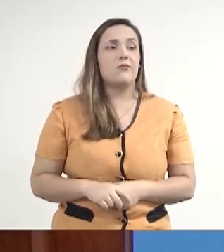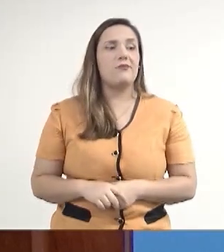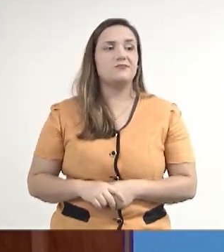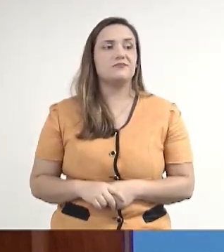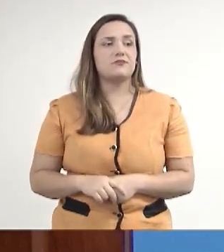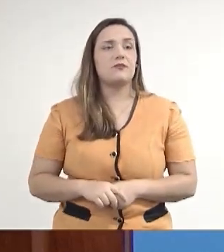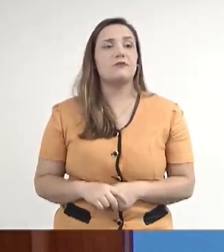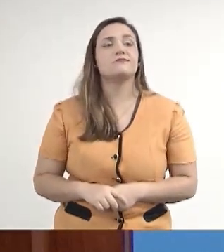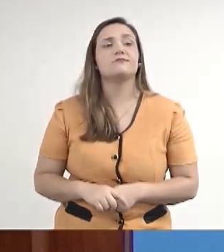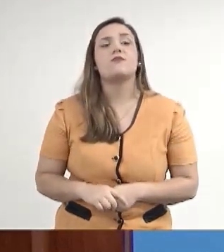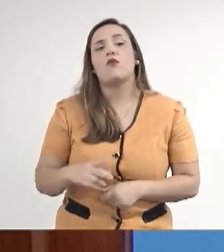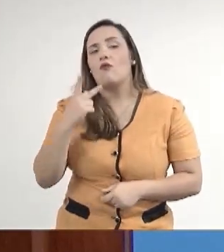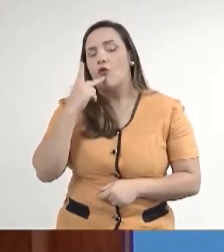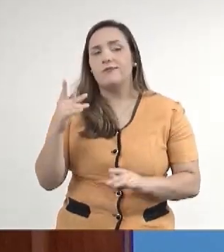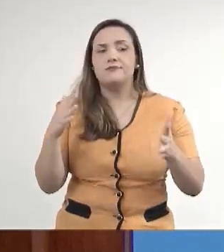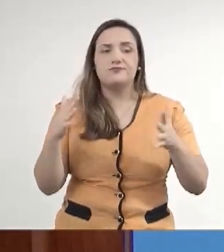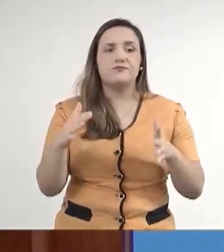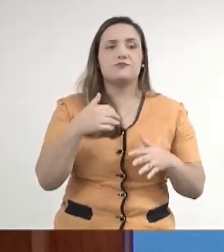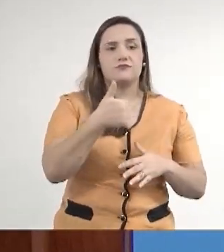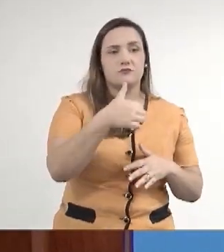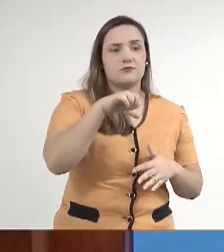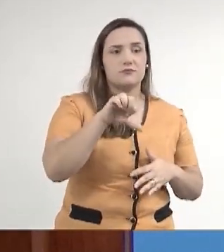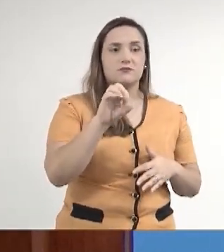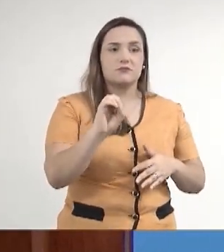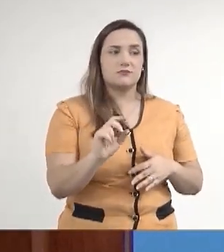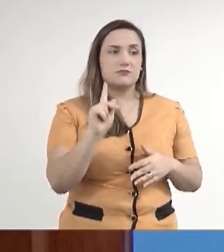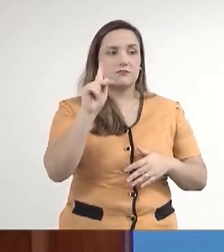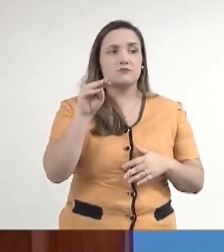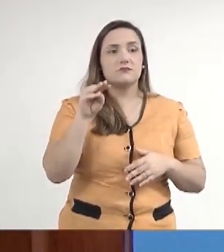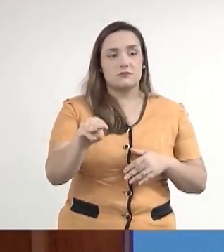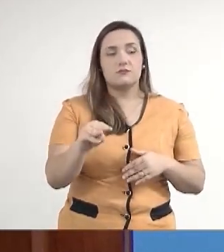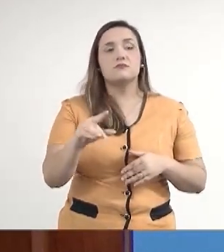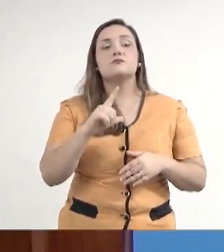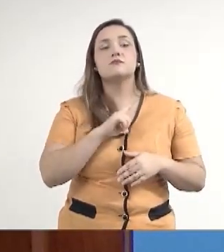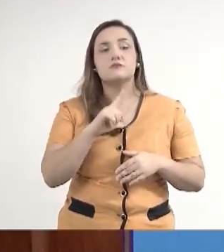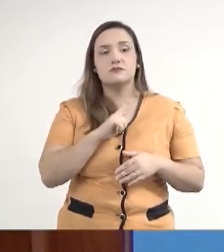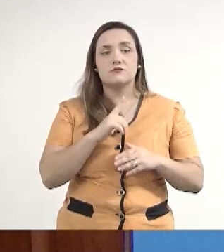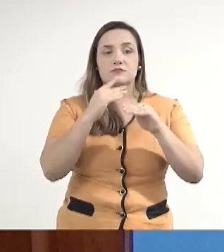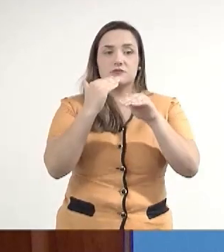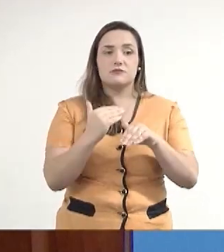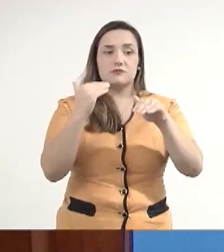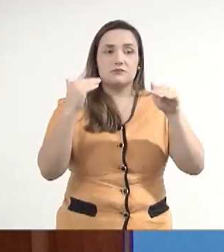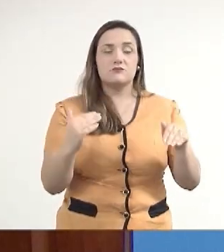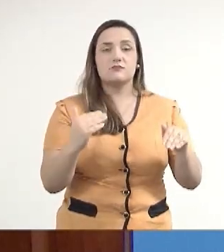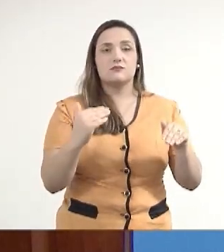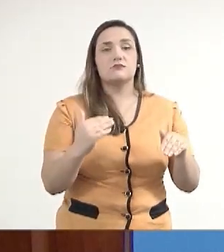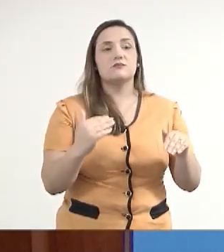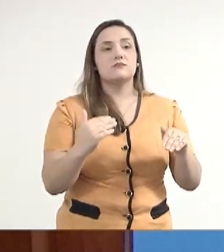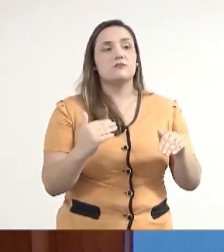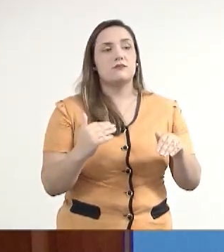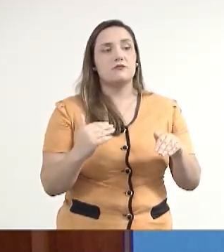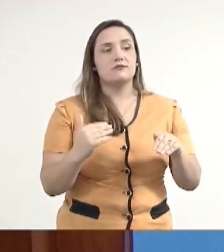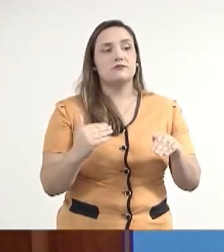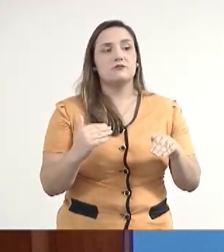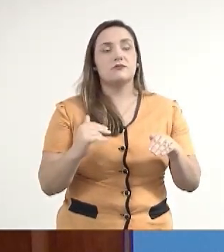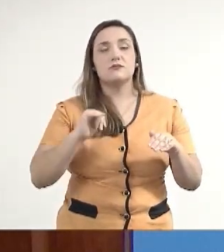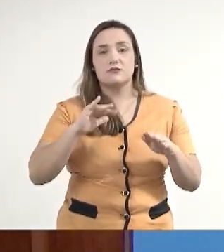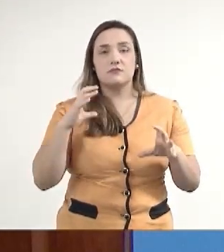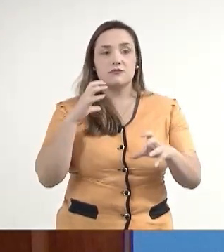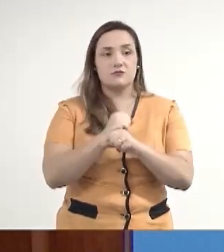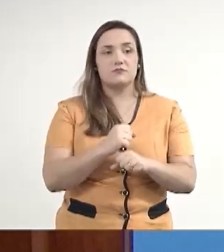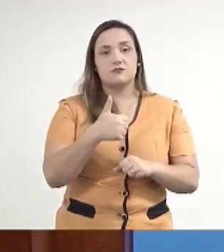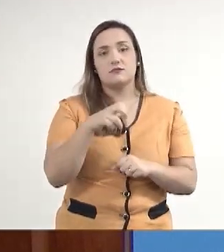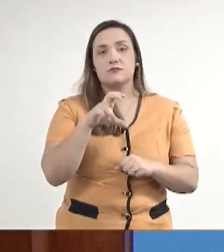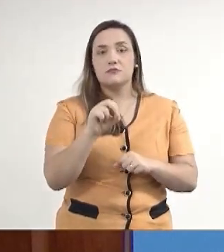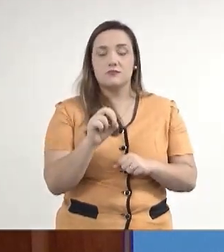se estabelece que mais 190 quilômetros serão duplicados. Somados com 150 já executados,